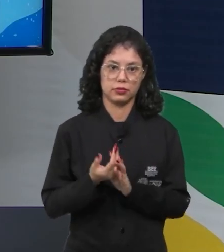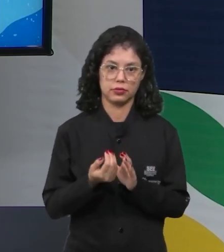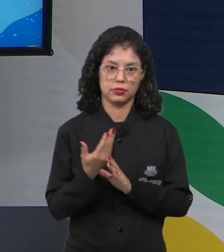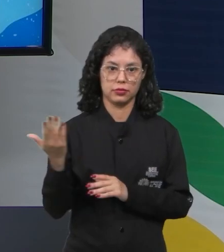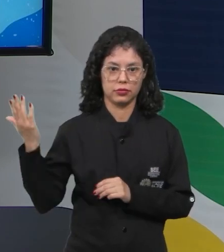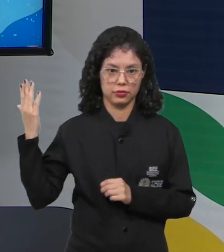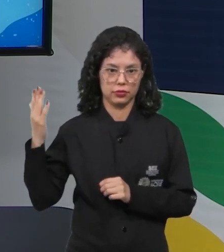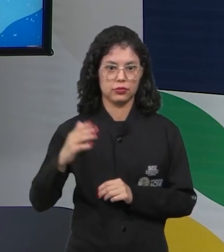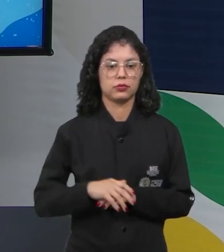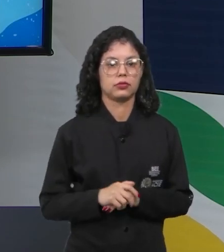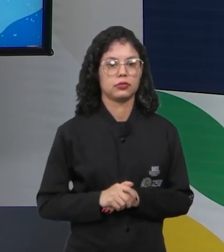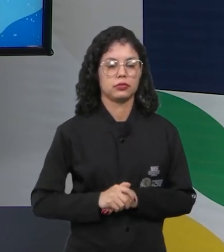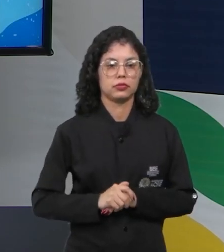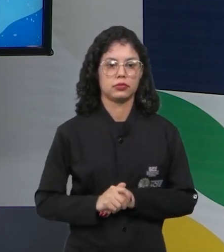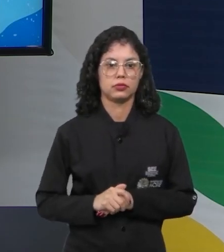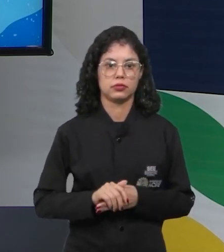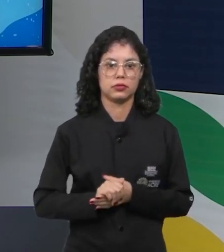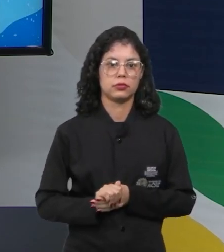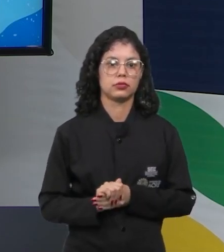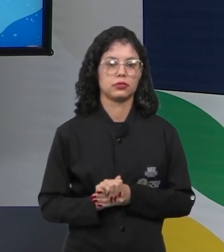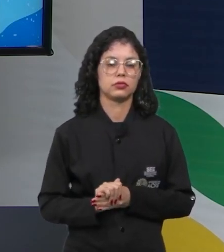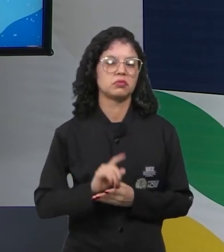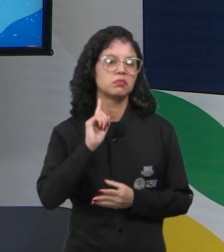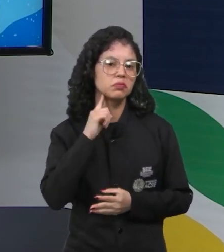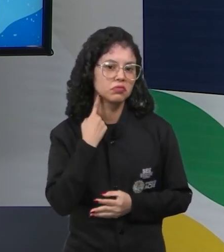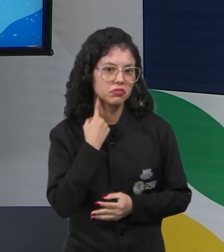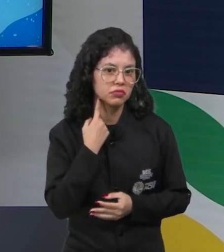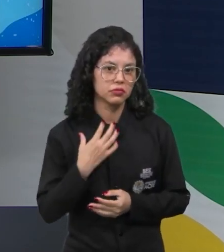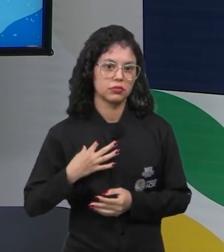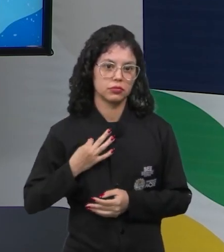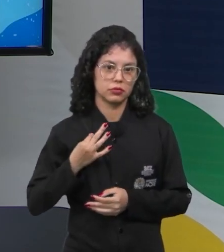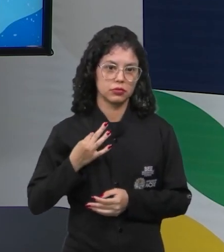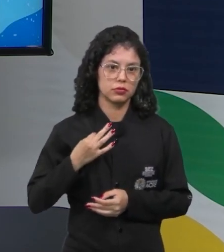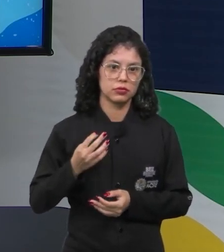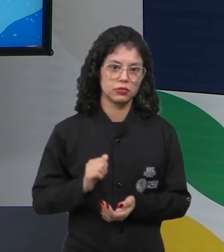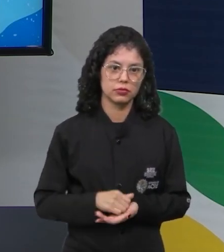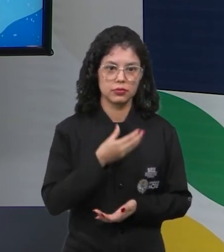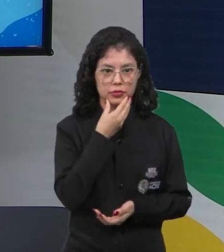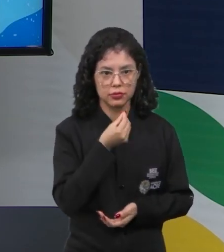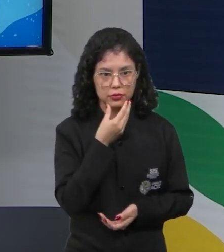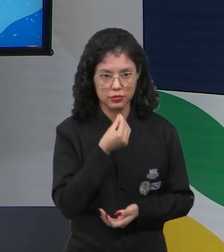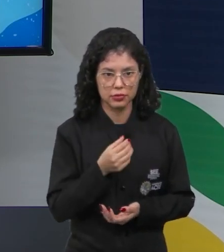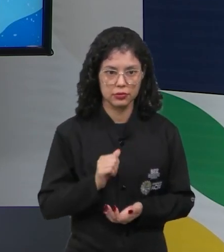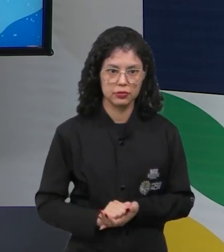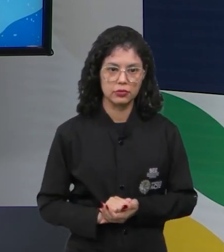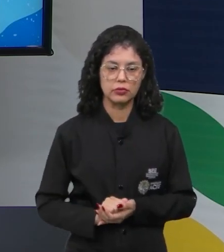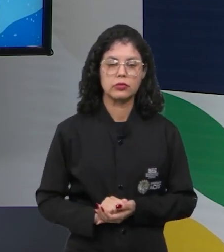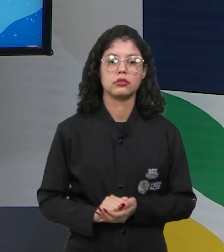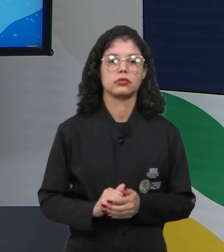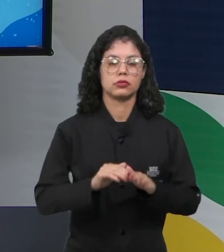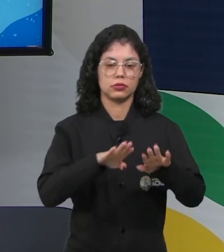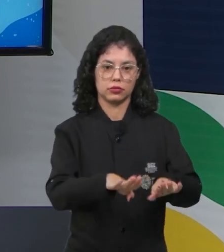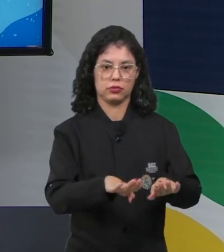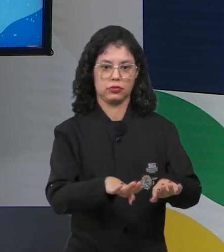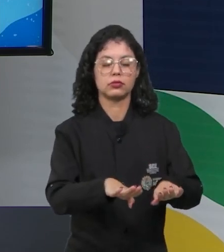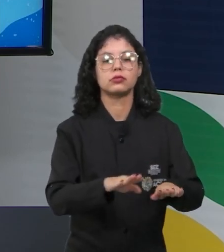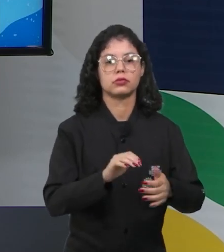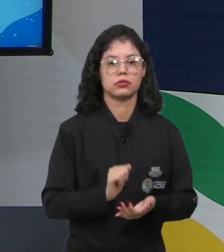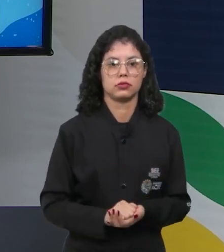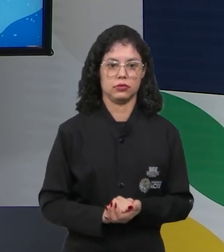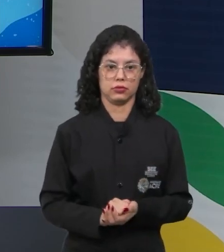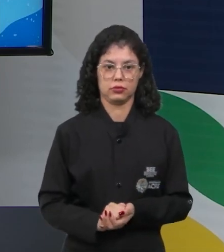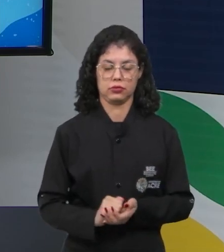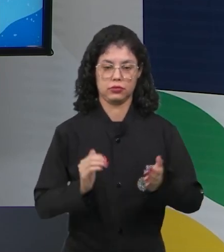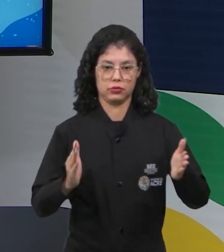escuta essa. Primeiro você pega uma roupa suada, de preferência de homem, uma roupa bem suada, deixa ali dentro